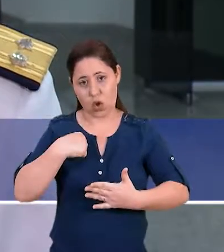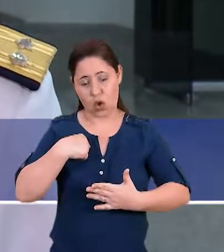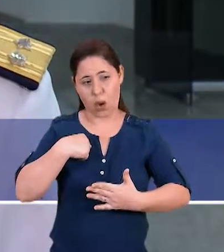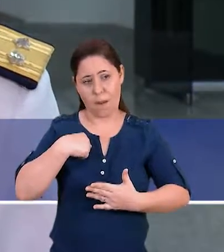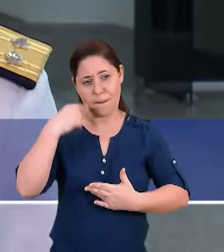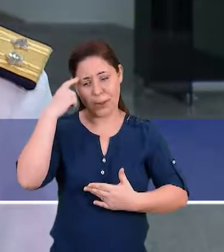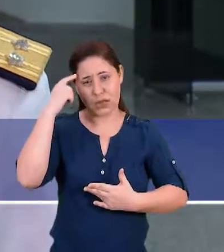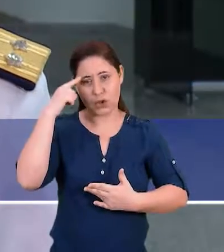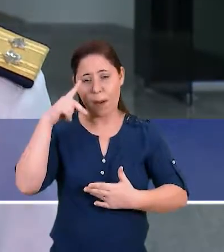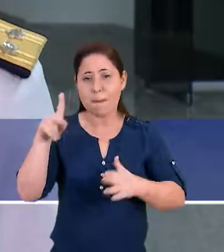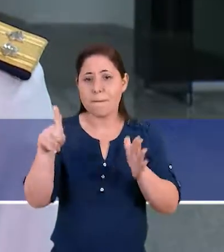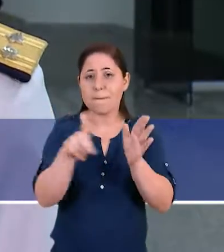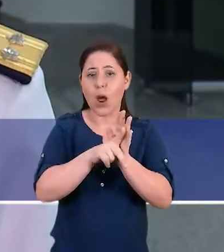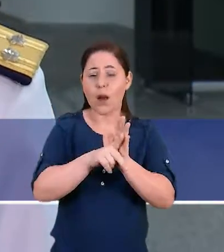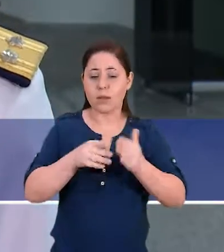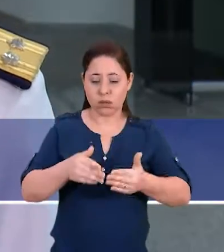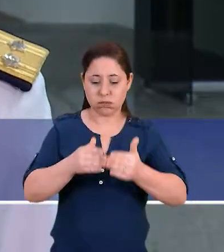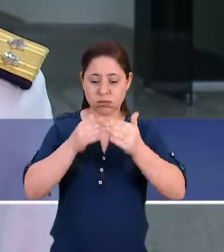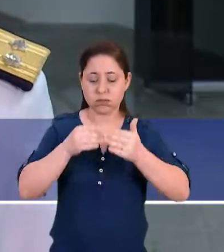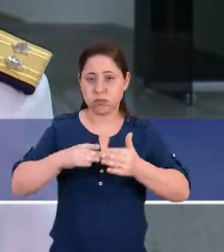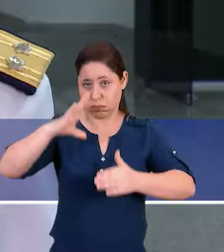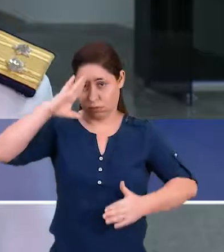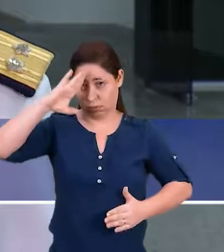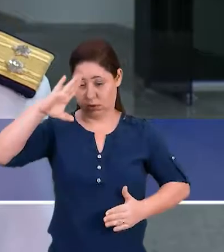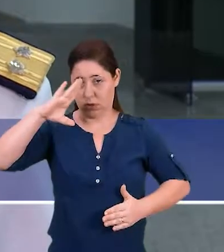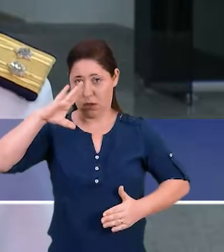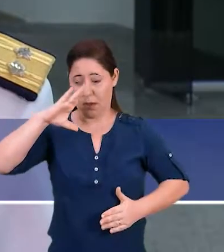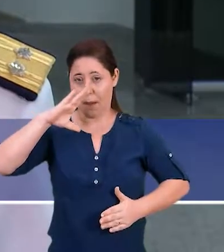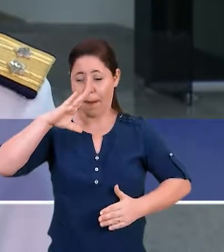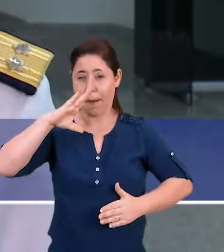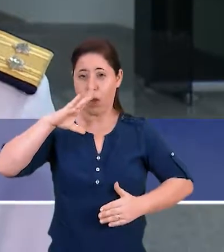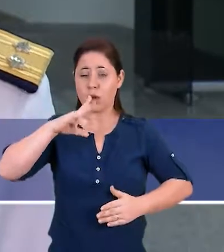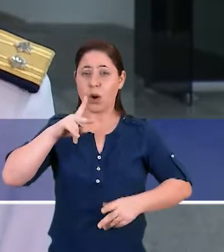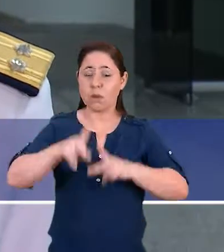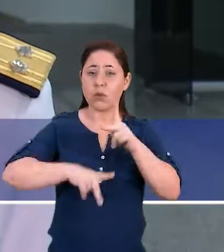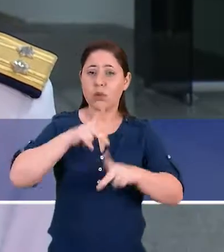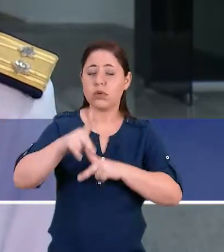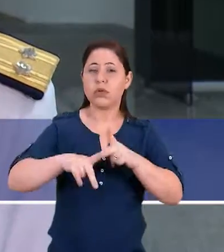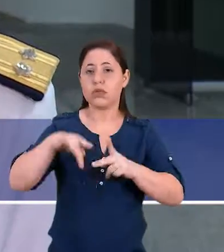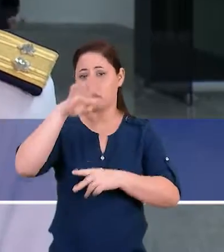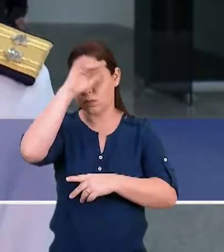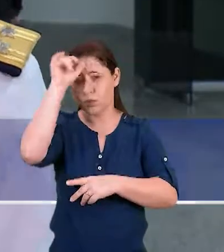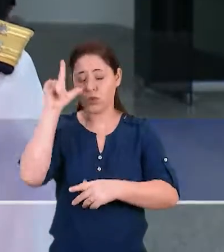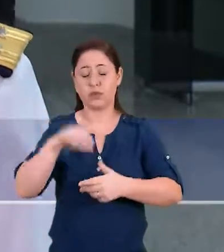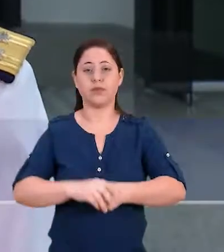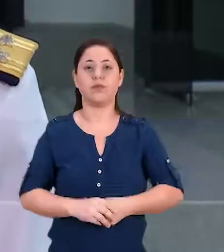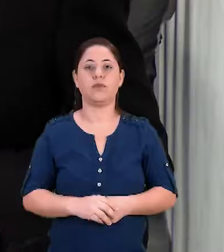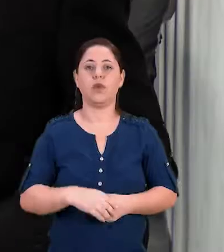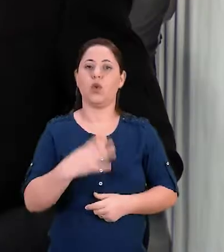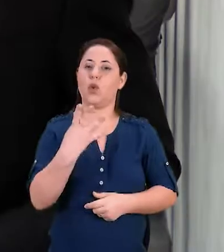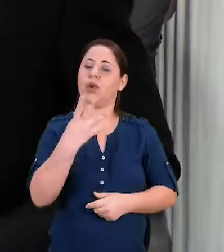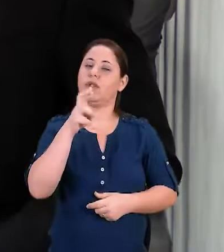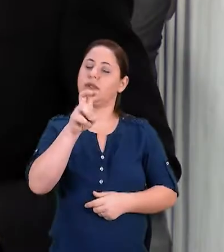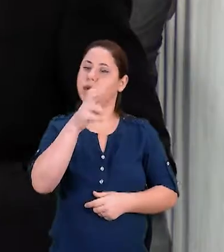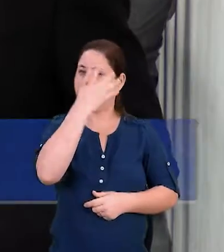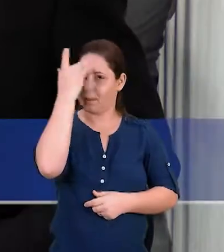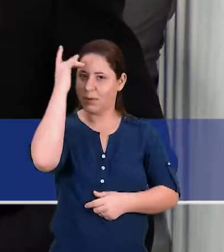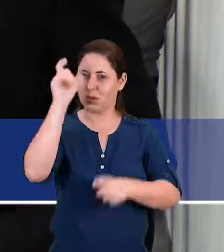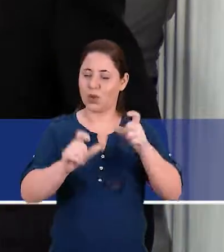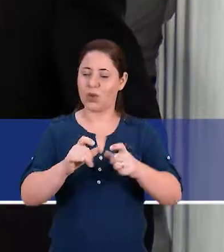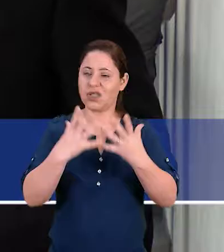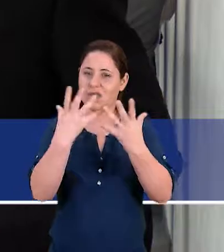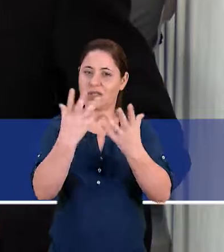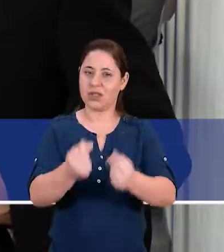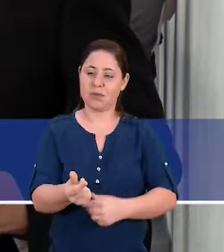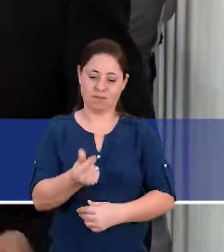mim, na verdade, eu considero que é feita para a Marinha, por conta dessa atuação em prol da população do estado do Mato Grosso do Sul e do Mato Grosso. 45